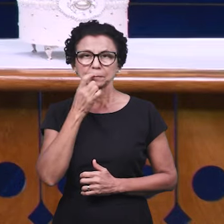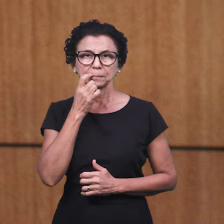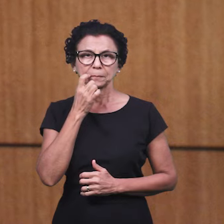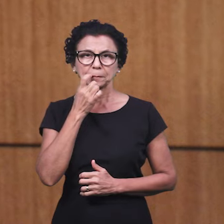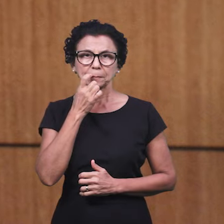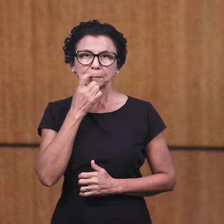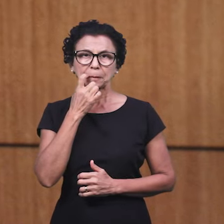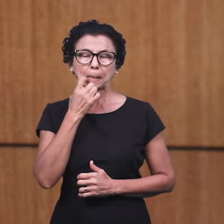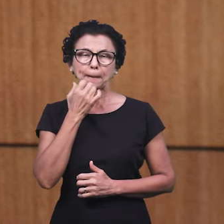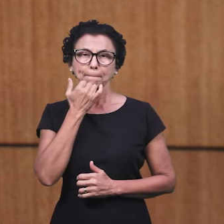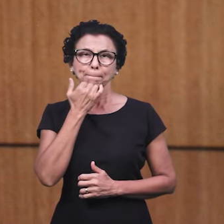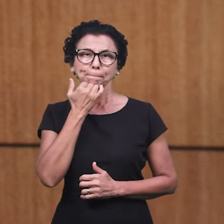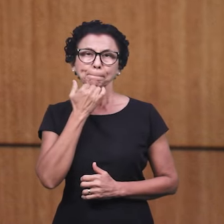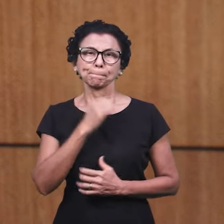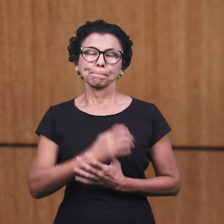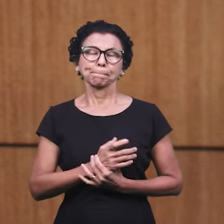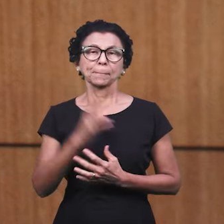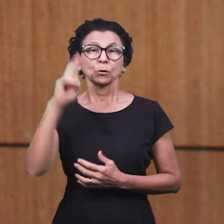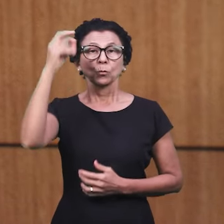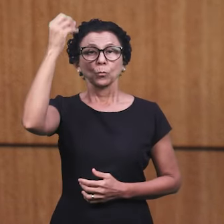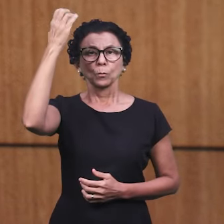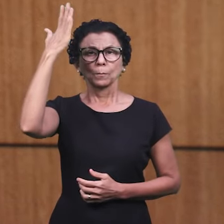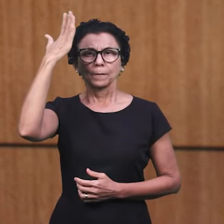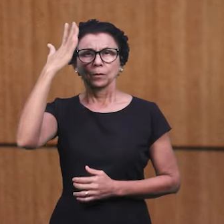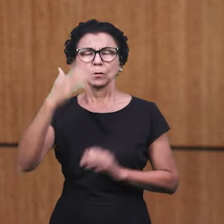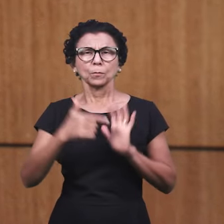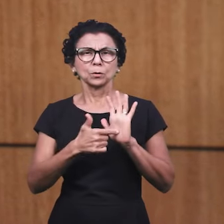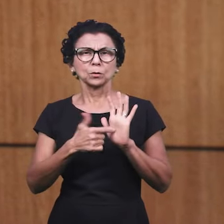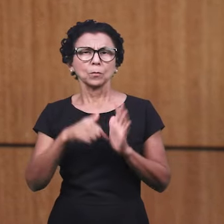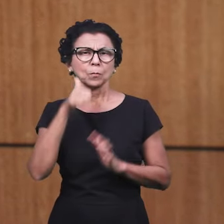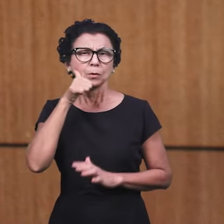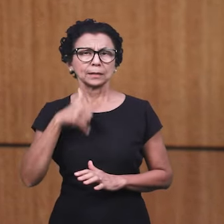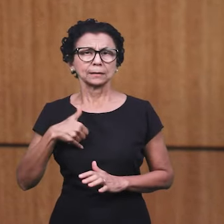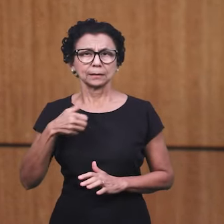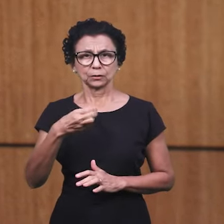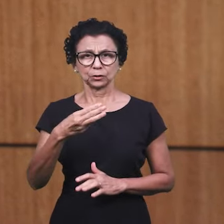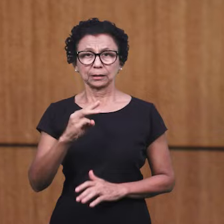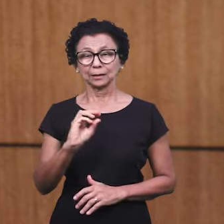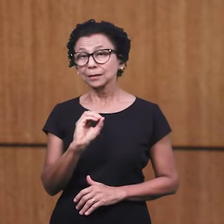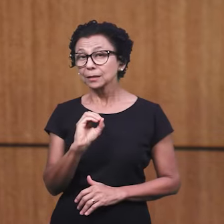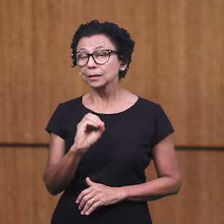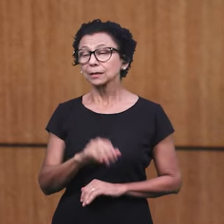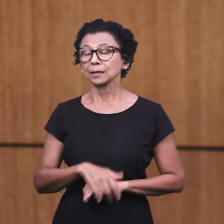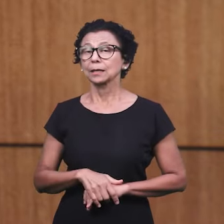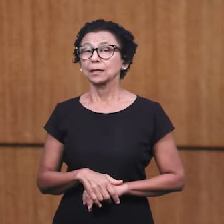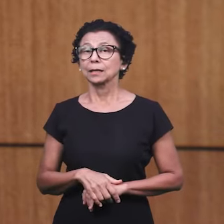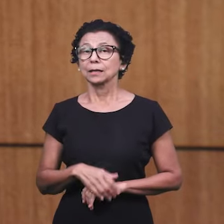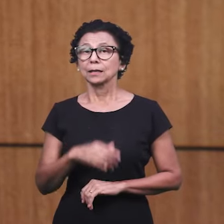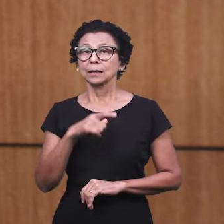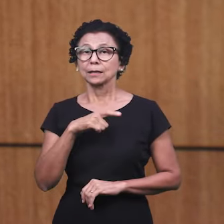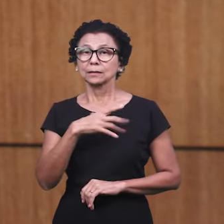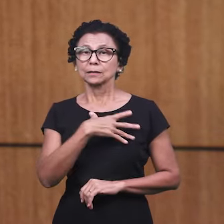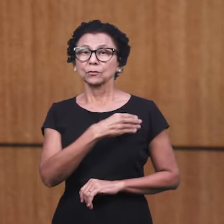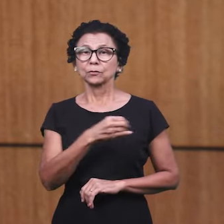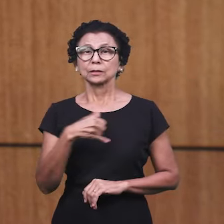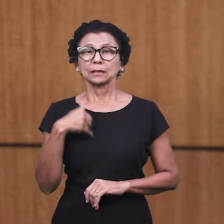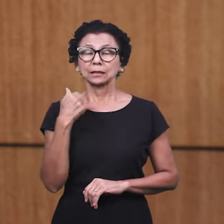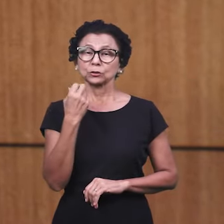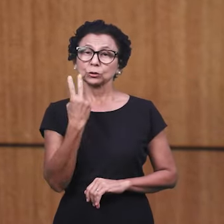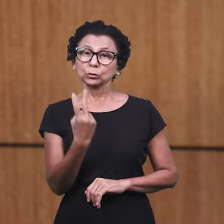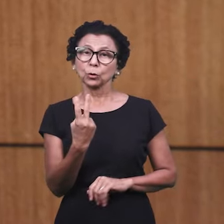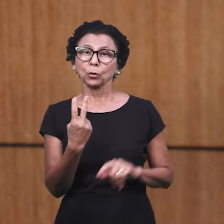culto. O Senhor revelou uma senhora que tem 30 anos de idade. Ela tem um filho de 2 anos de idade